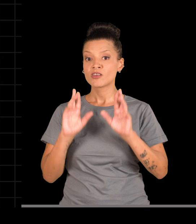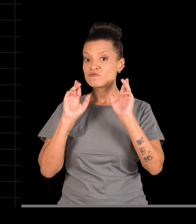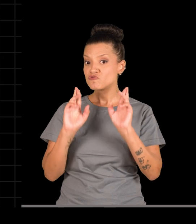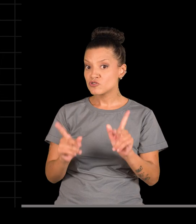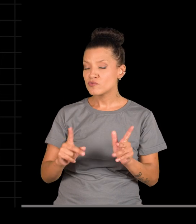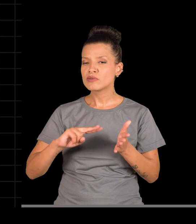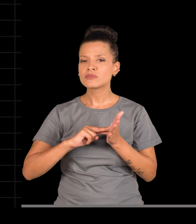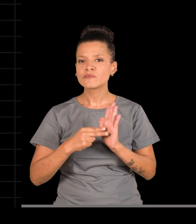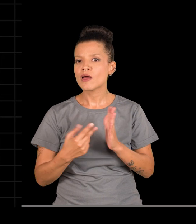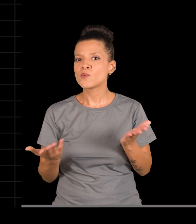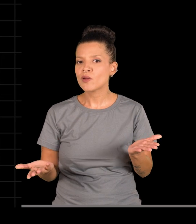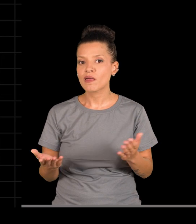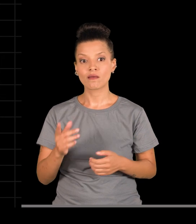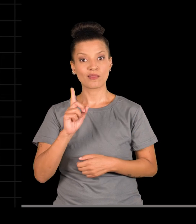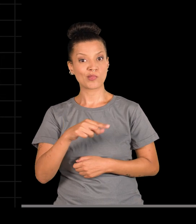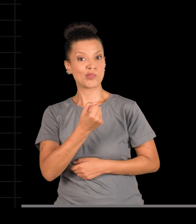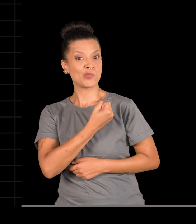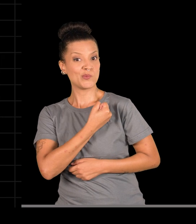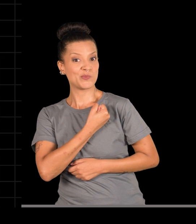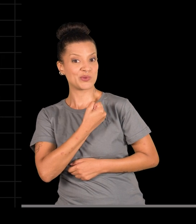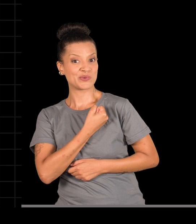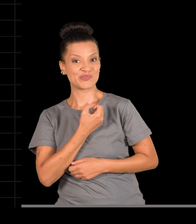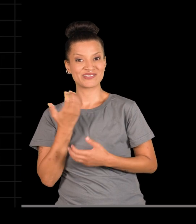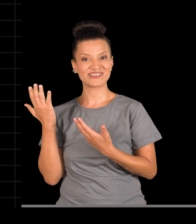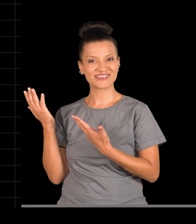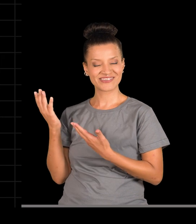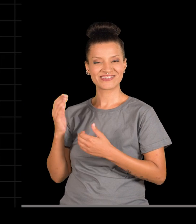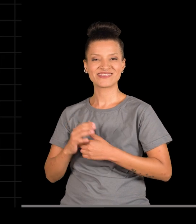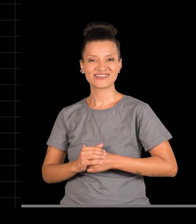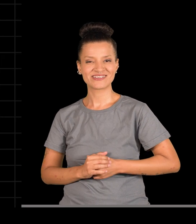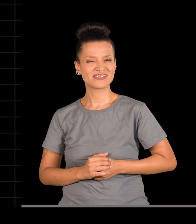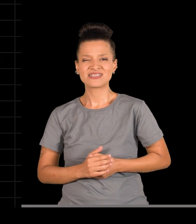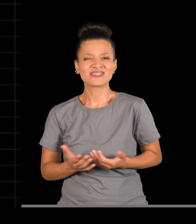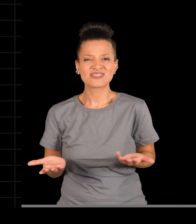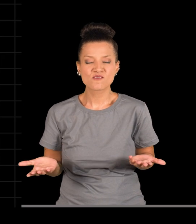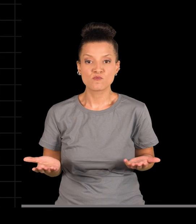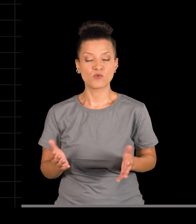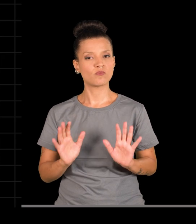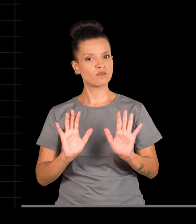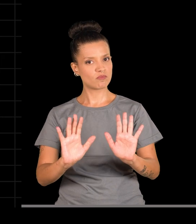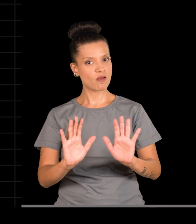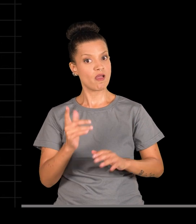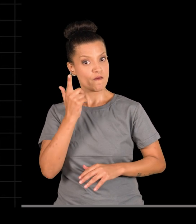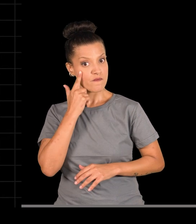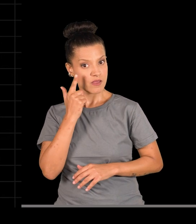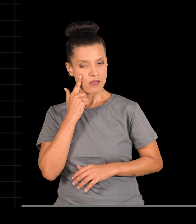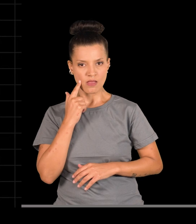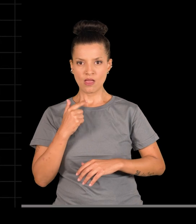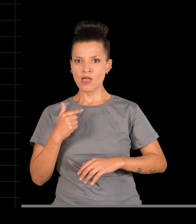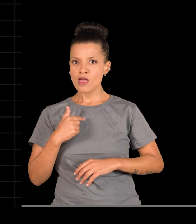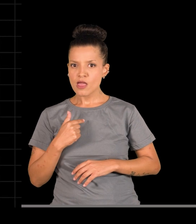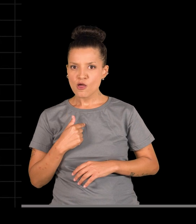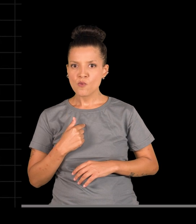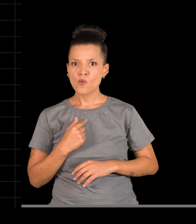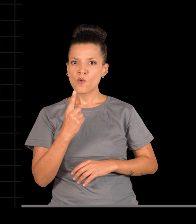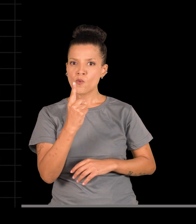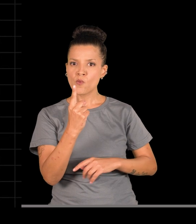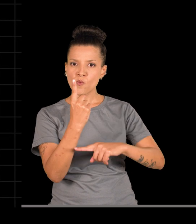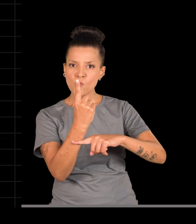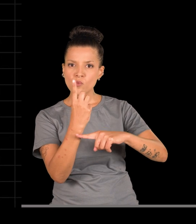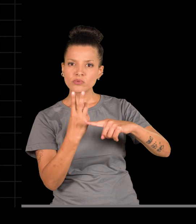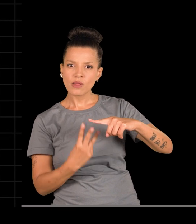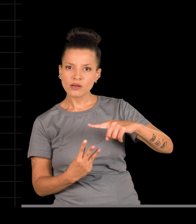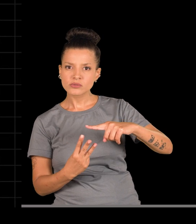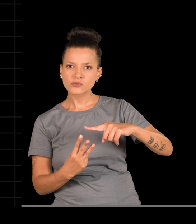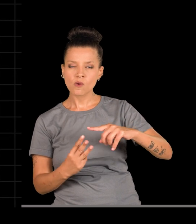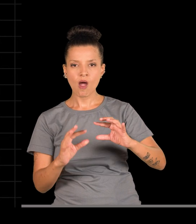ver agora aqui mais um significado diferente para a fração que seria como número. Olha aí que legal. Um número porque significa o seguinte, ó, onde eu posso marcar